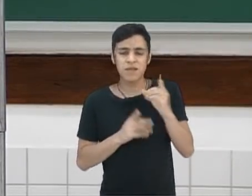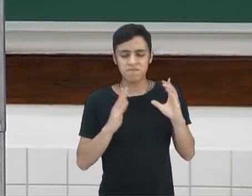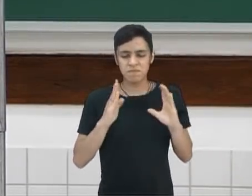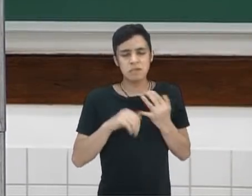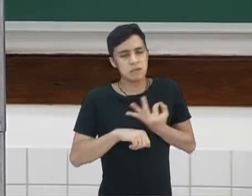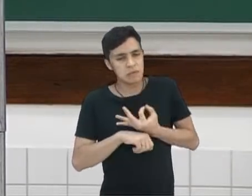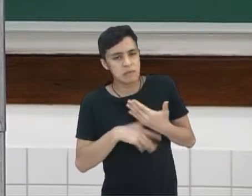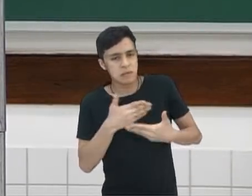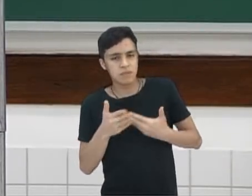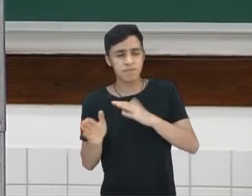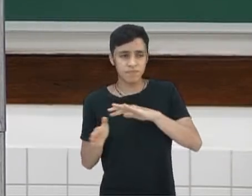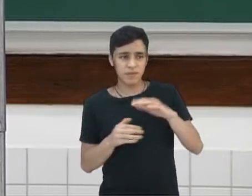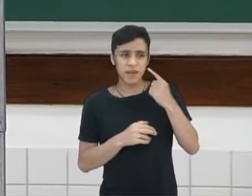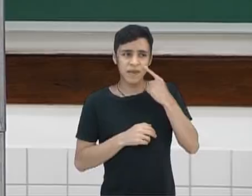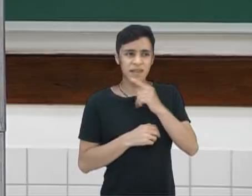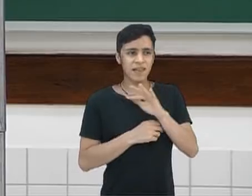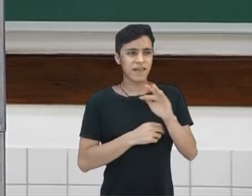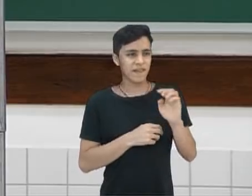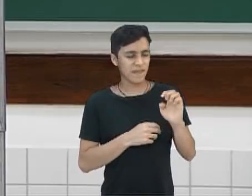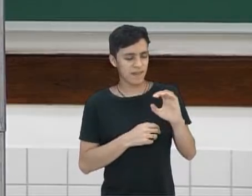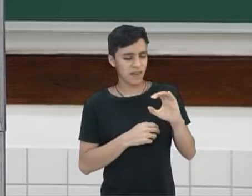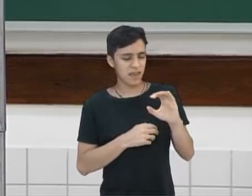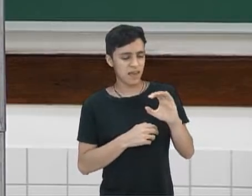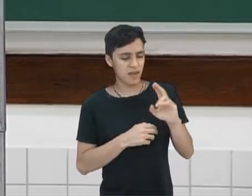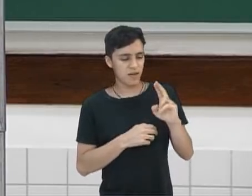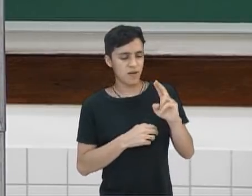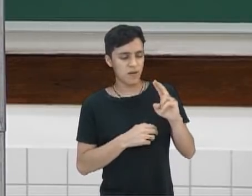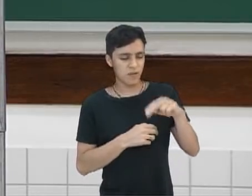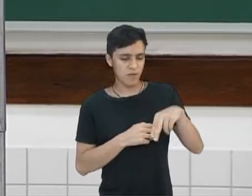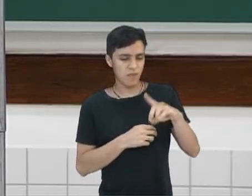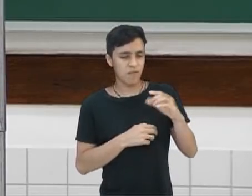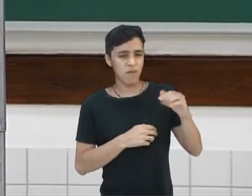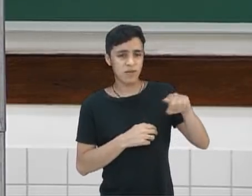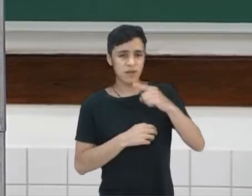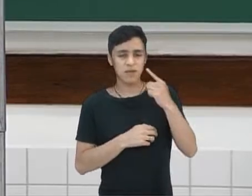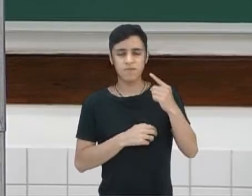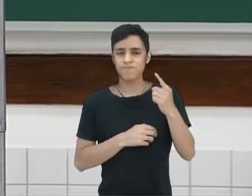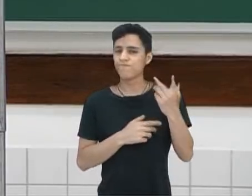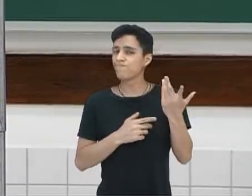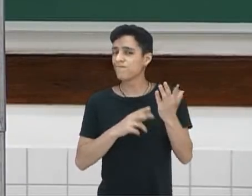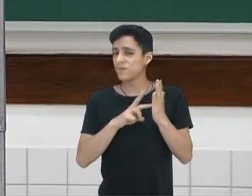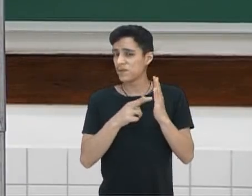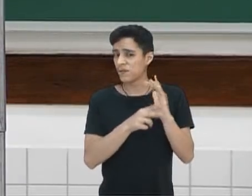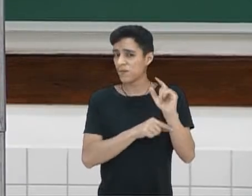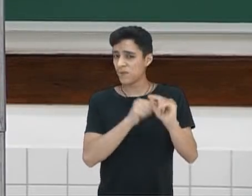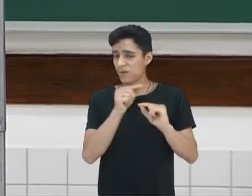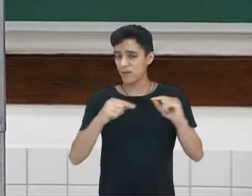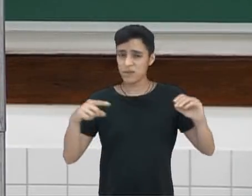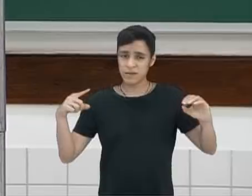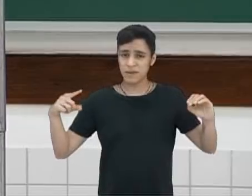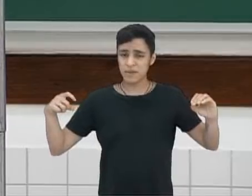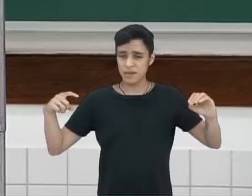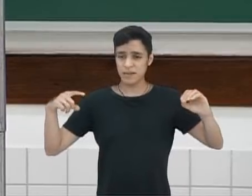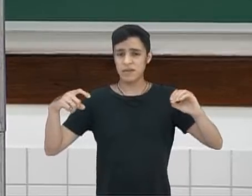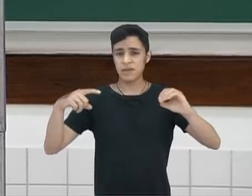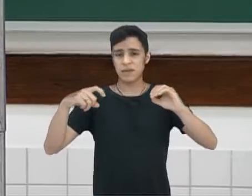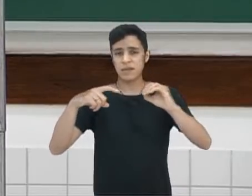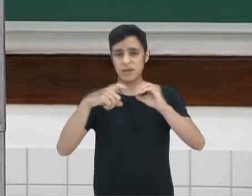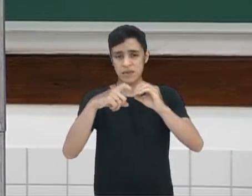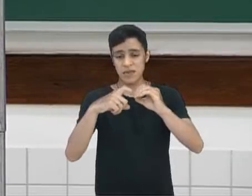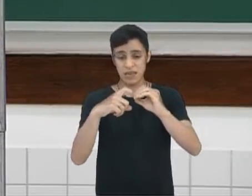ser fecundação, porque fecundação é o nome que se dá ao encontro de gametas, de